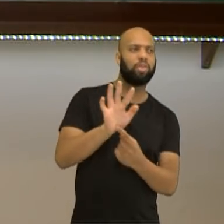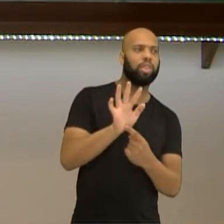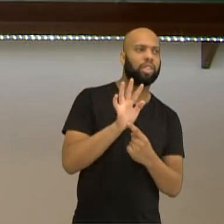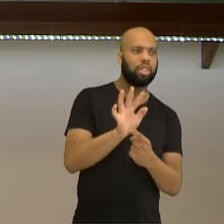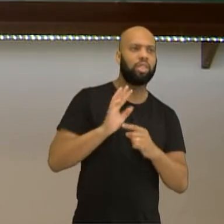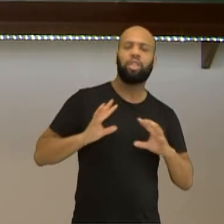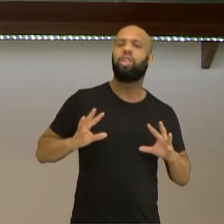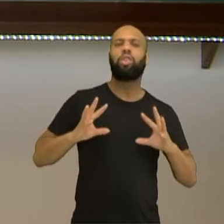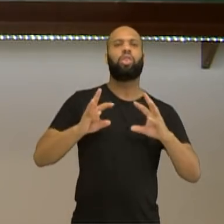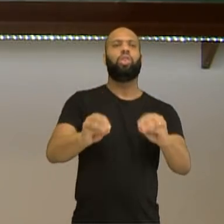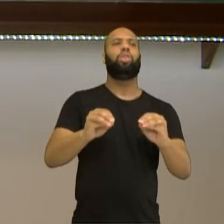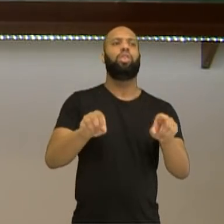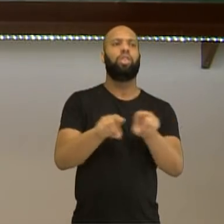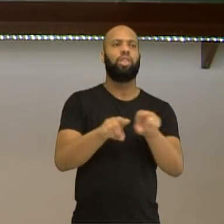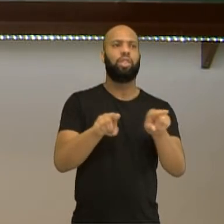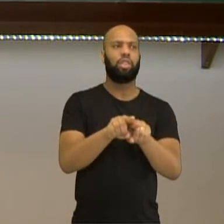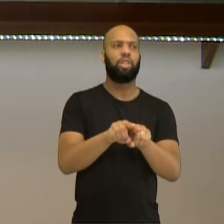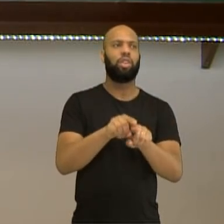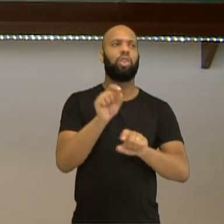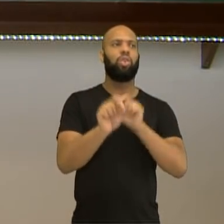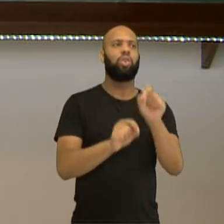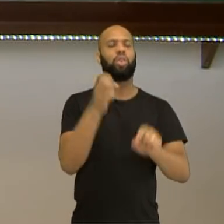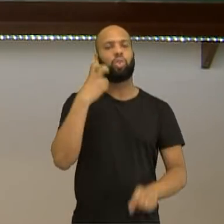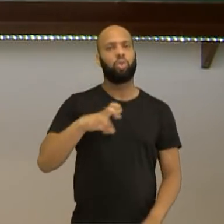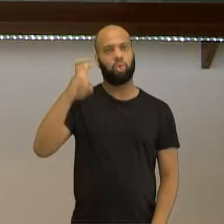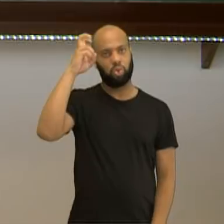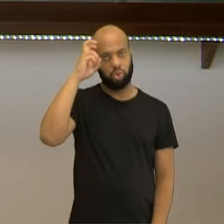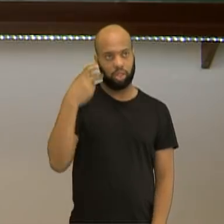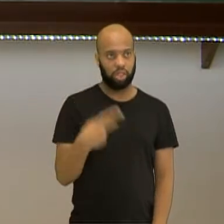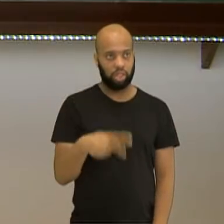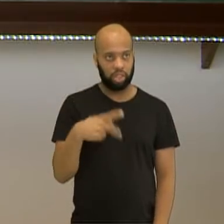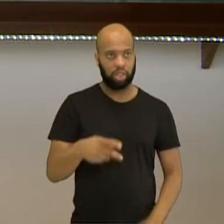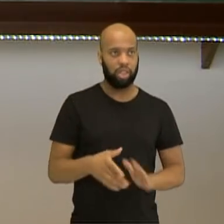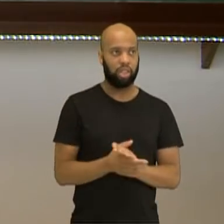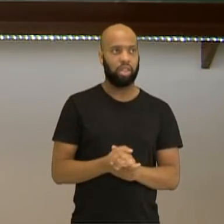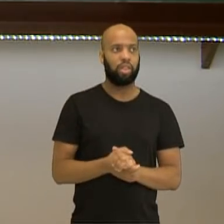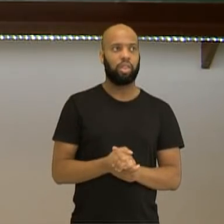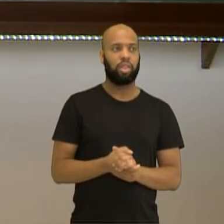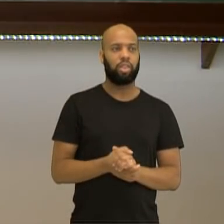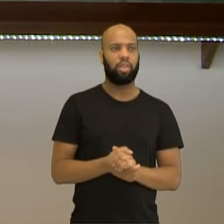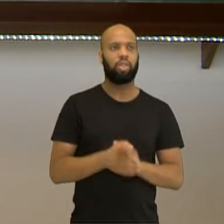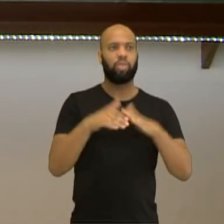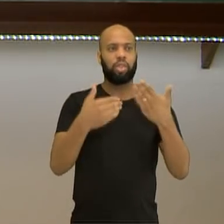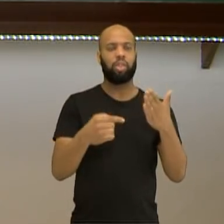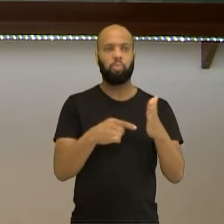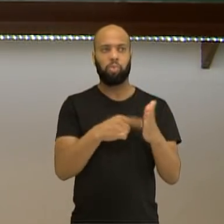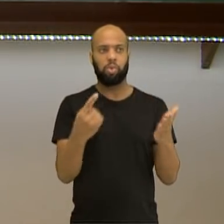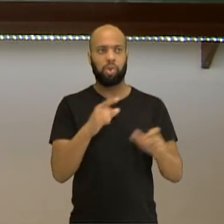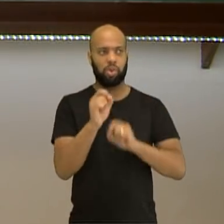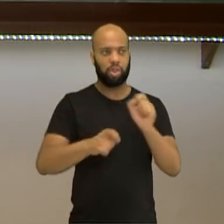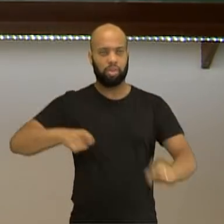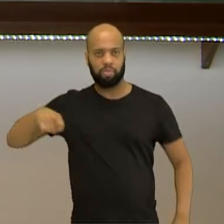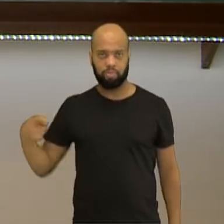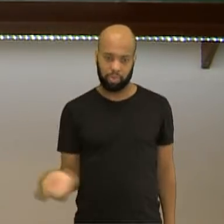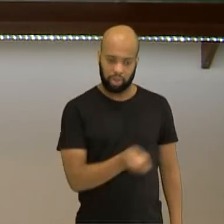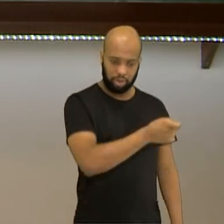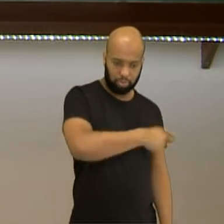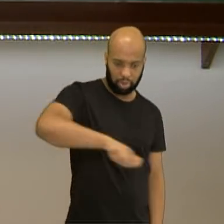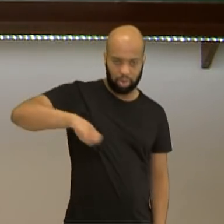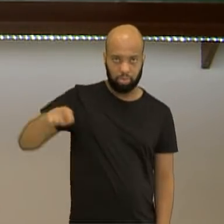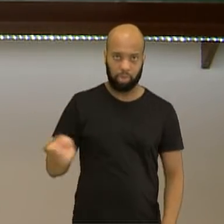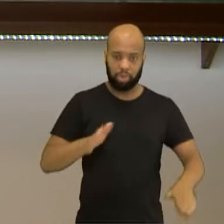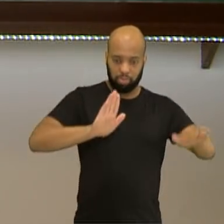mostrar para todo mundo, né? Qual a nossa cultura, um povo de cultura. O primeiro foi que eles lançaram um